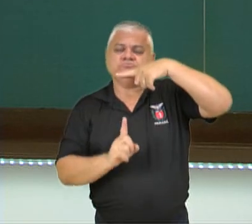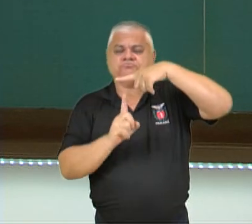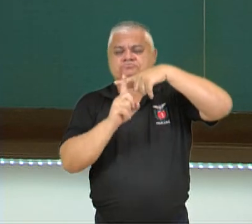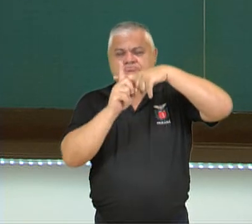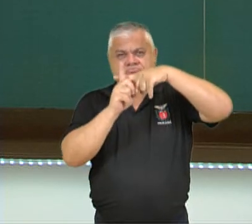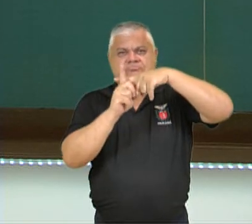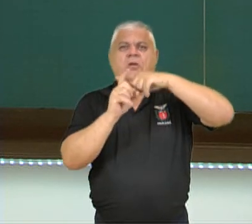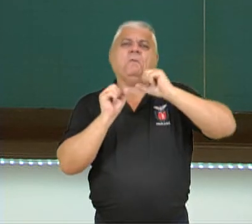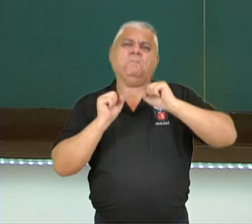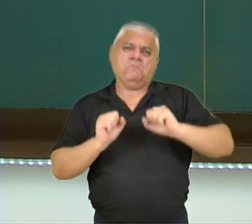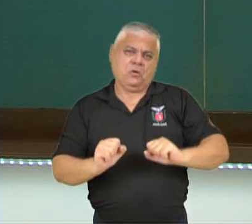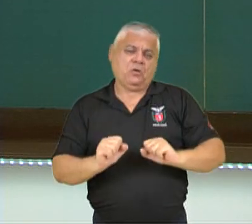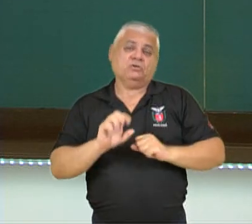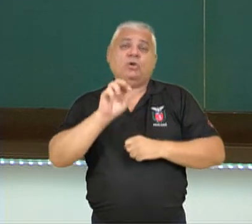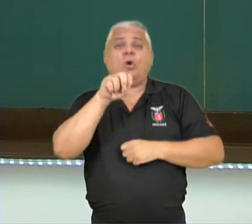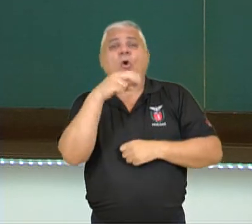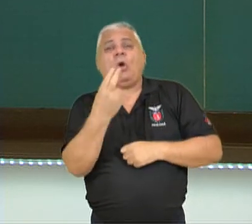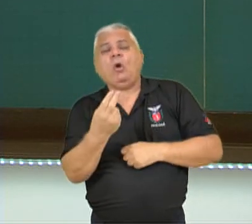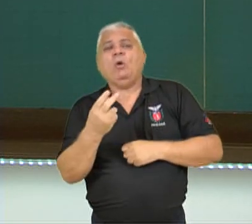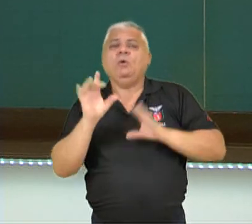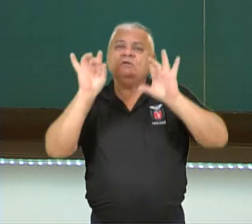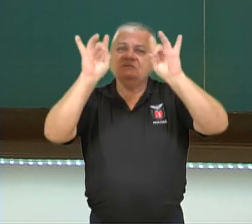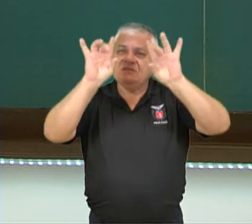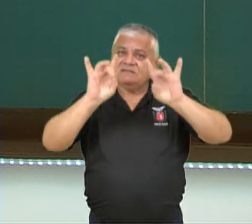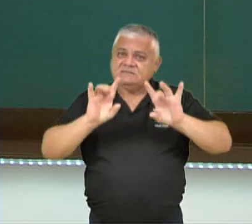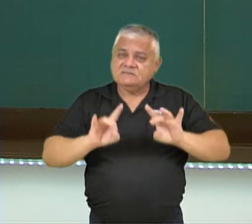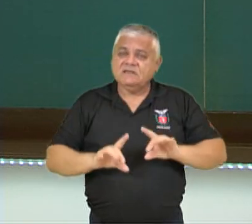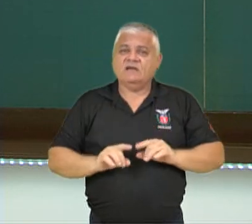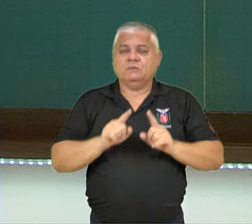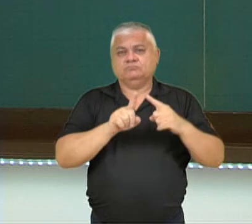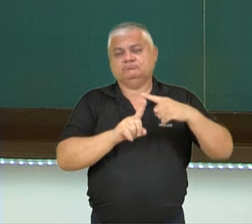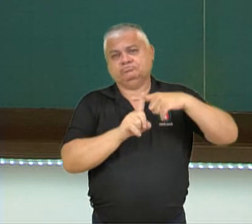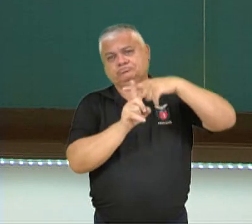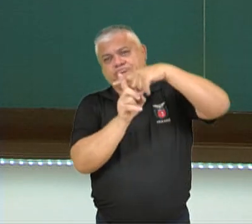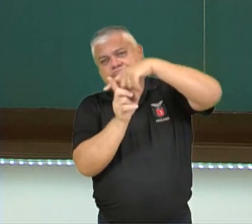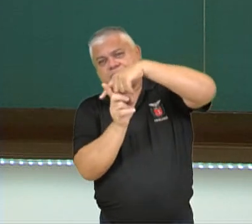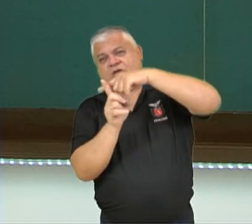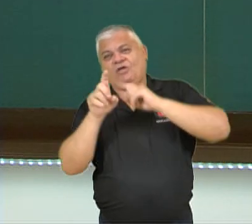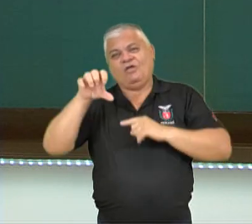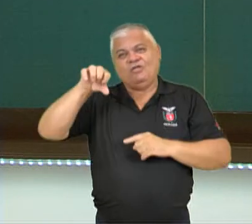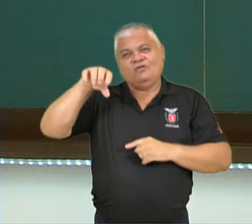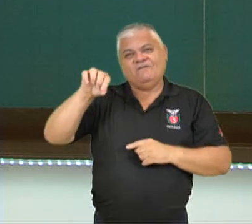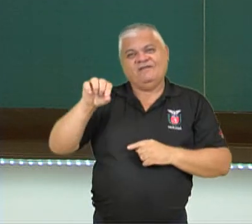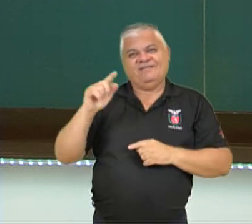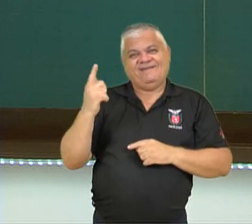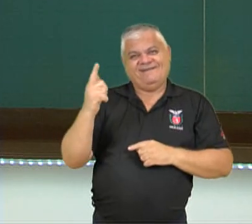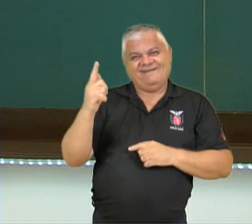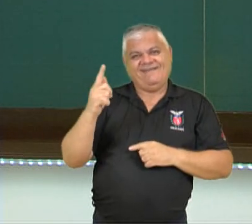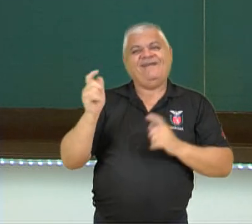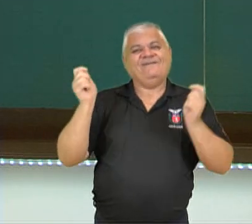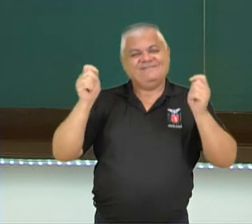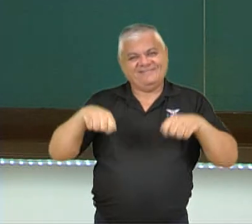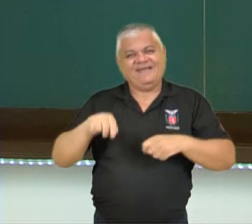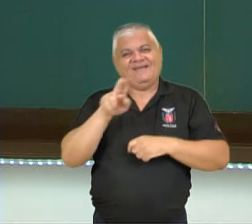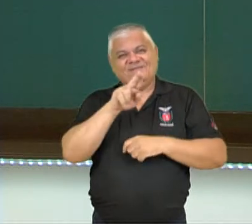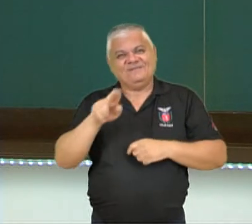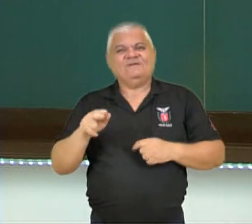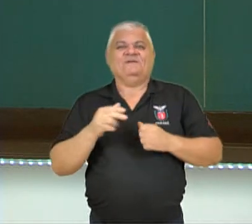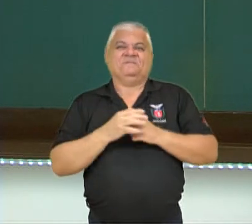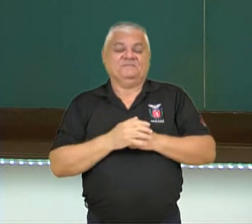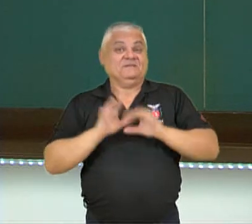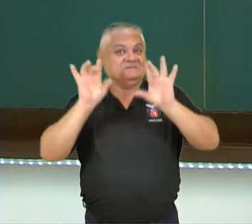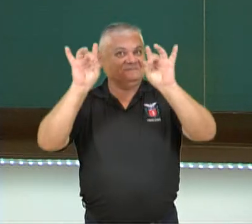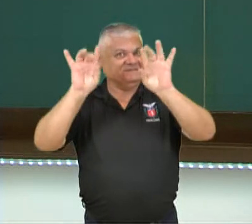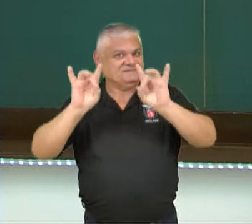com uma inclinação especial, formando 90 graus, ok? Delas são chamadas retas perpendiculares, são